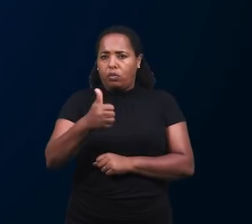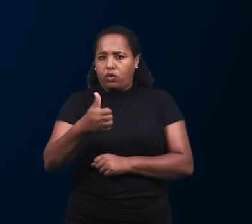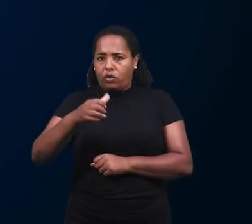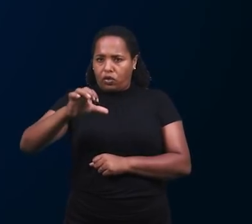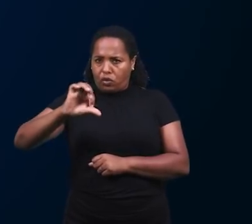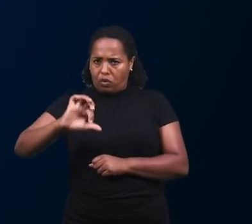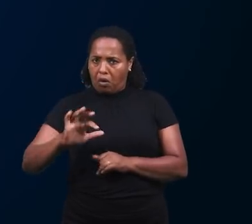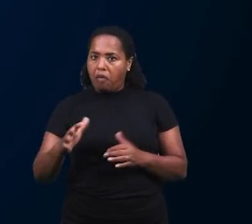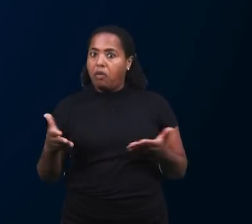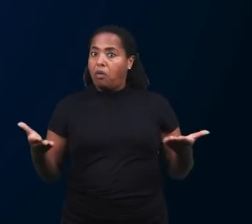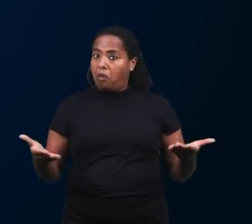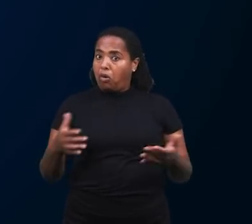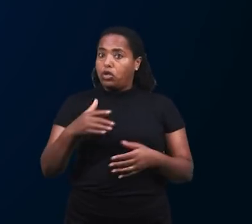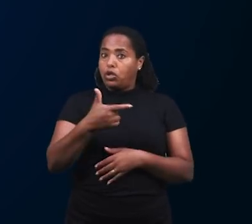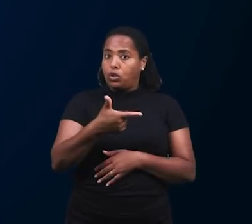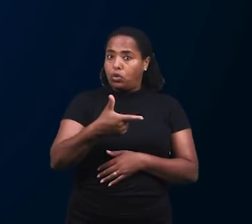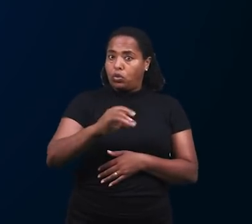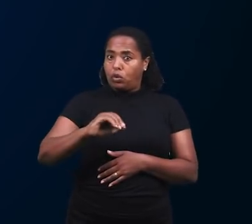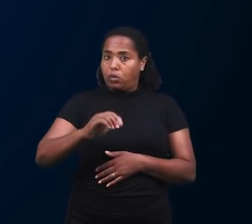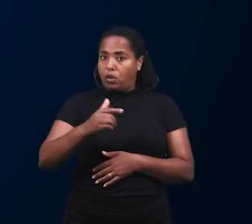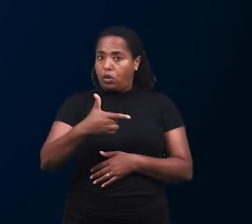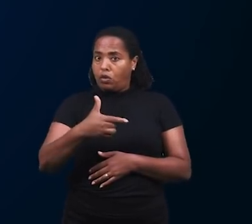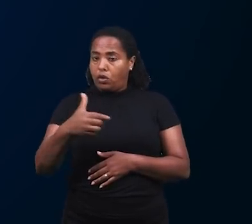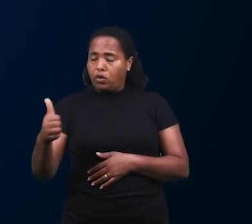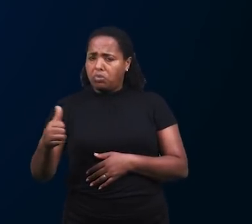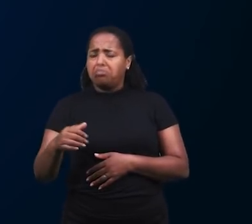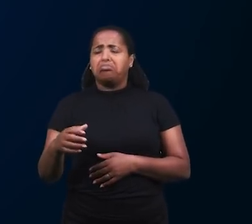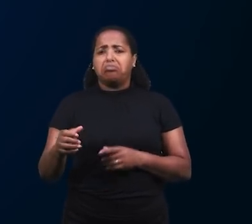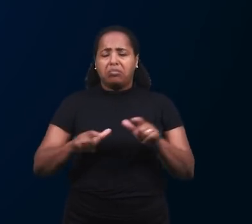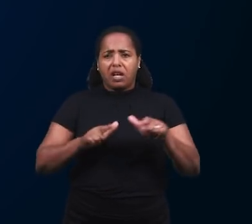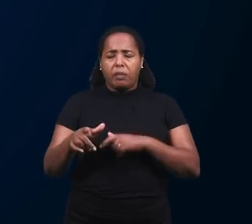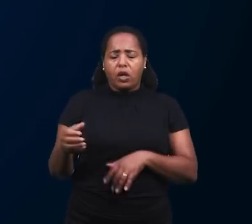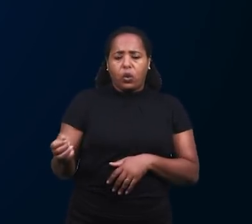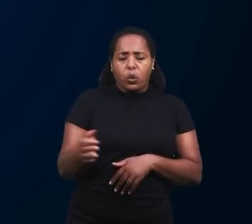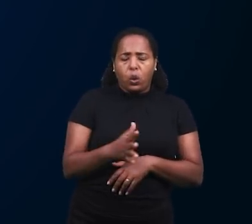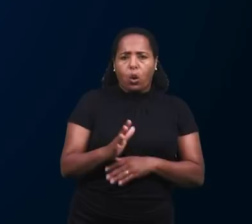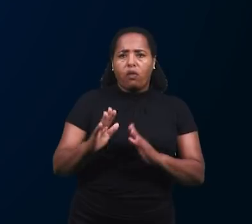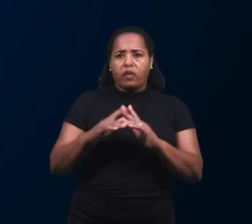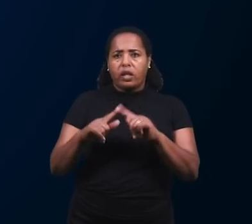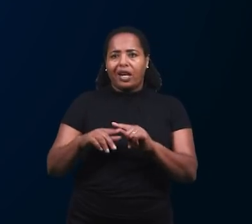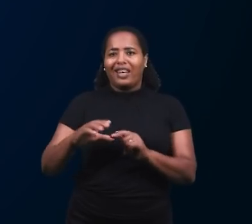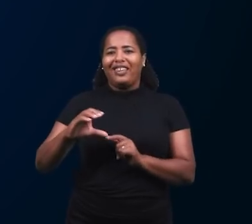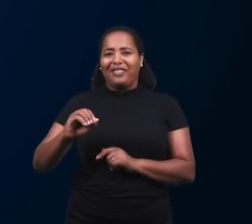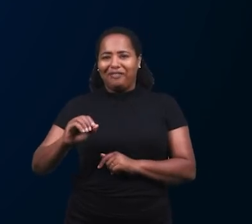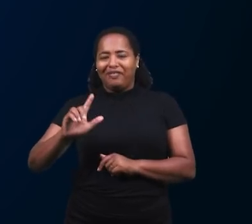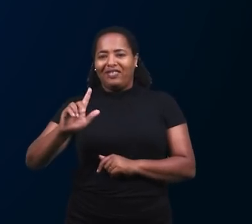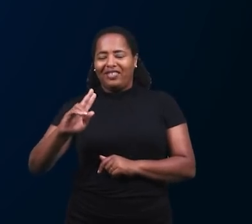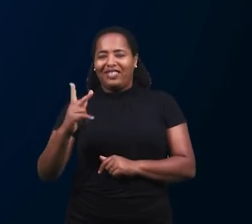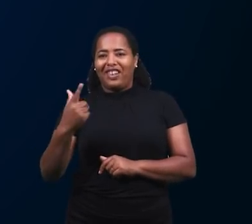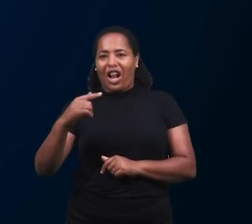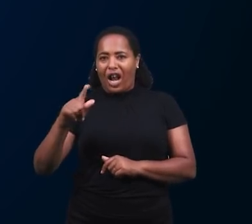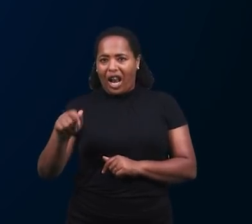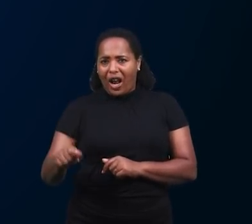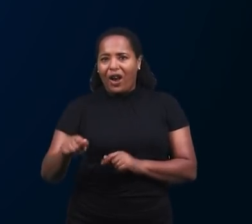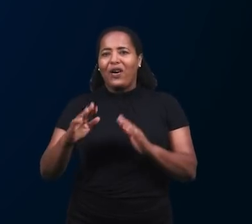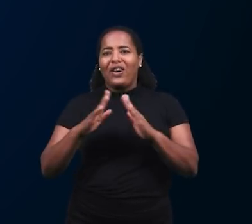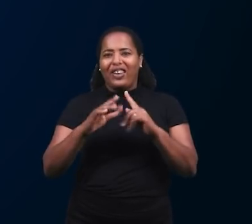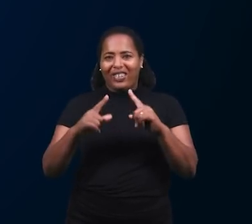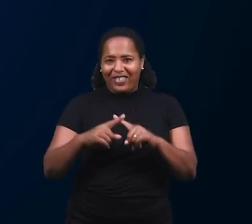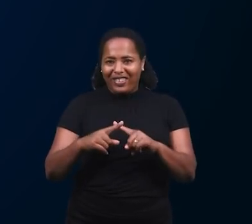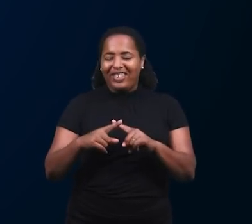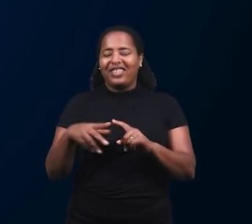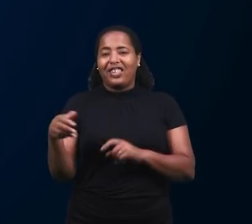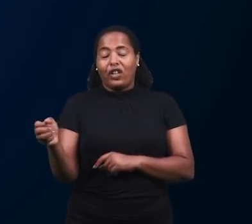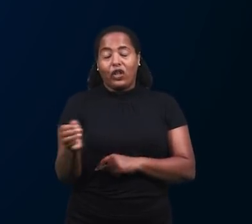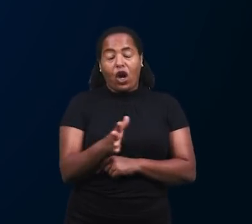que começou em 2019, né? Nós estamos em 2021, então é um trabalho novo. Por a igreja de Olhão também ser